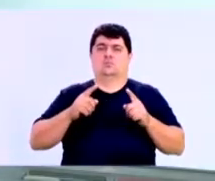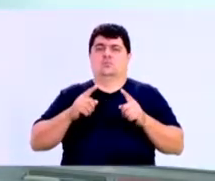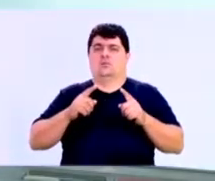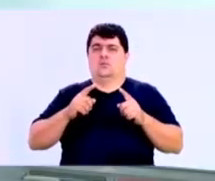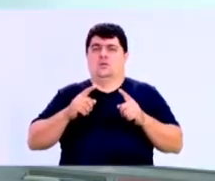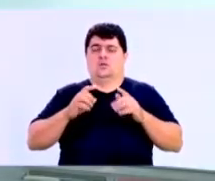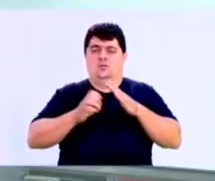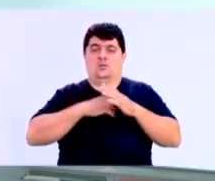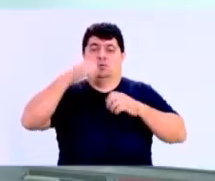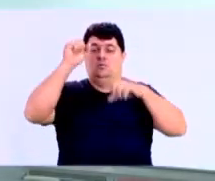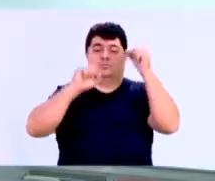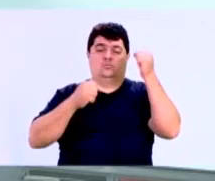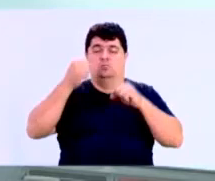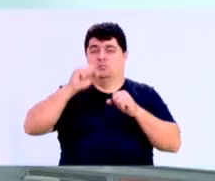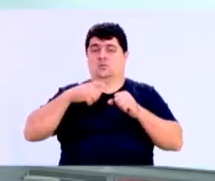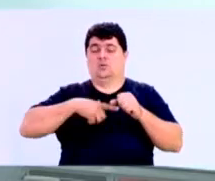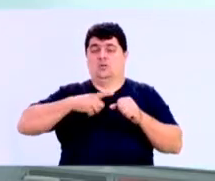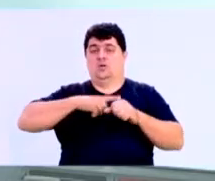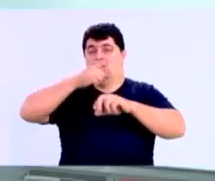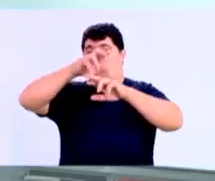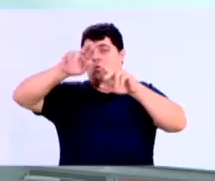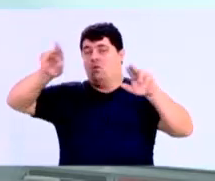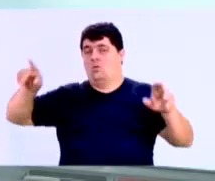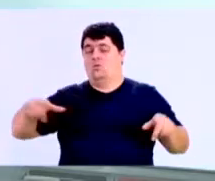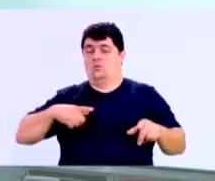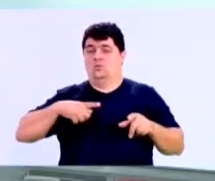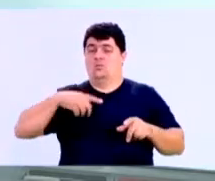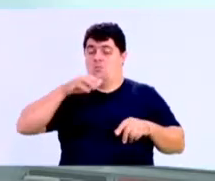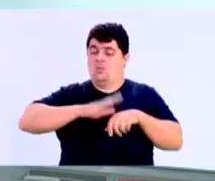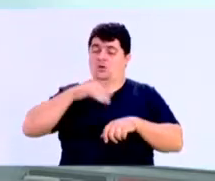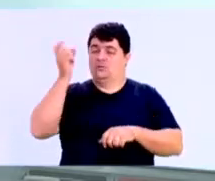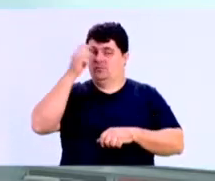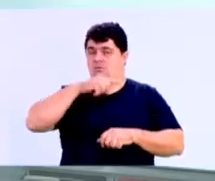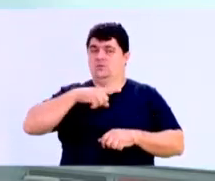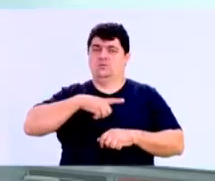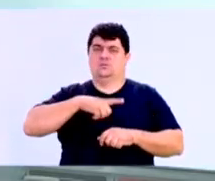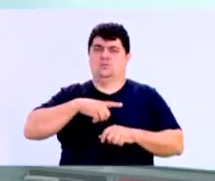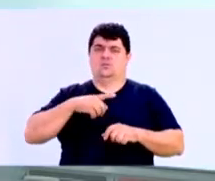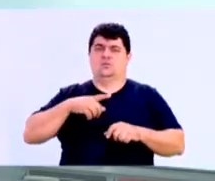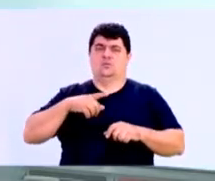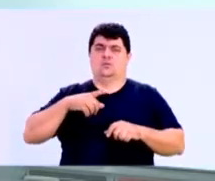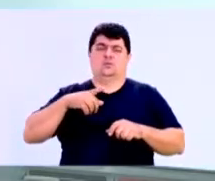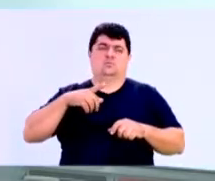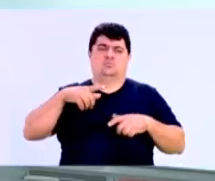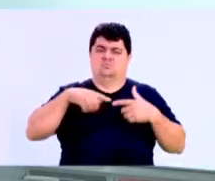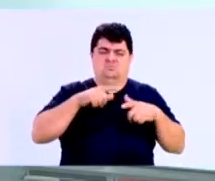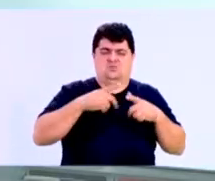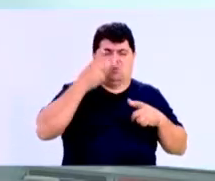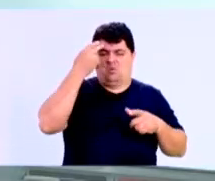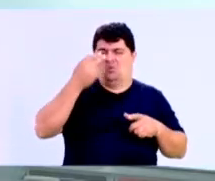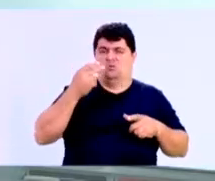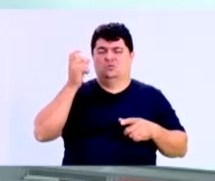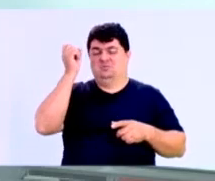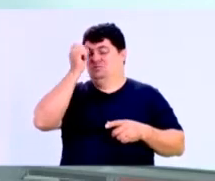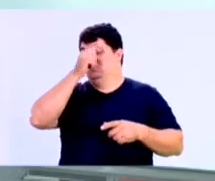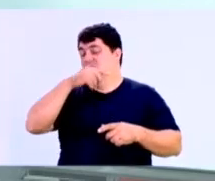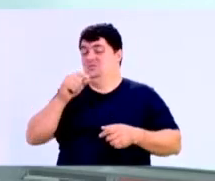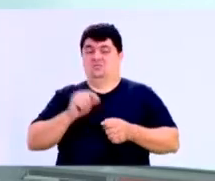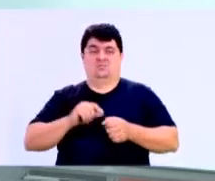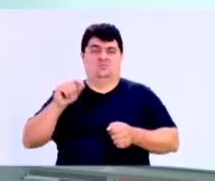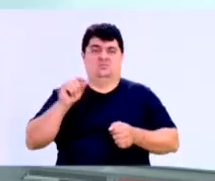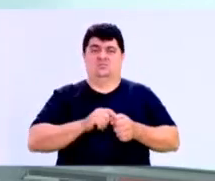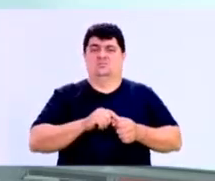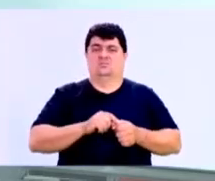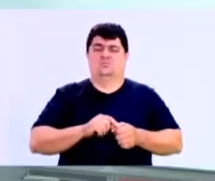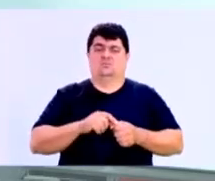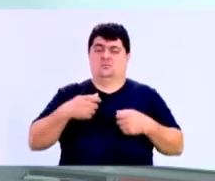empresas industriais entram outros fatores, a estimativa fica muito mais difícil. Nas empresas de serviços, quase impossível, ok? Então a gente tem que tomar